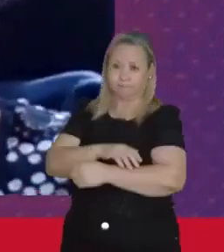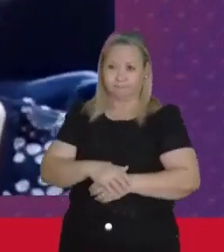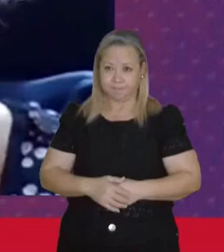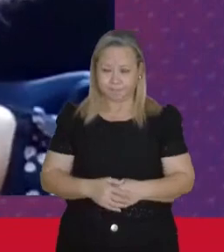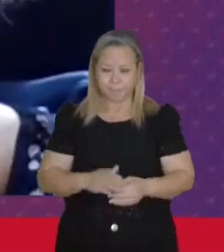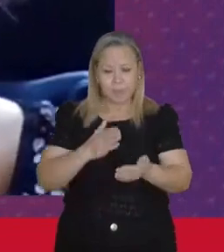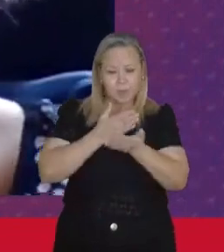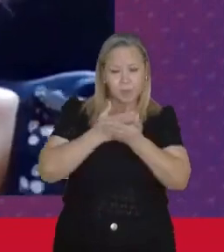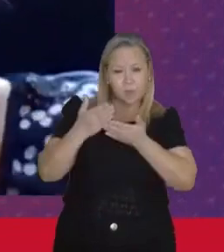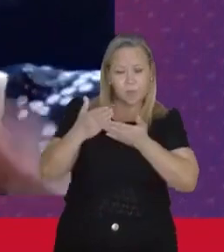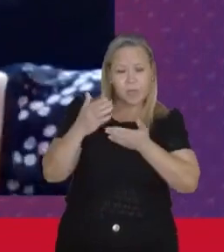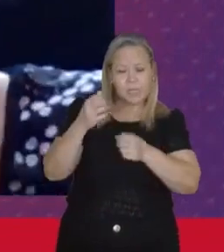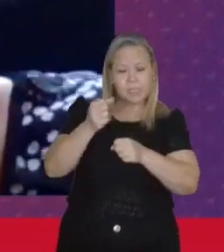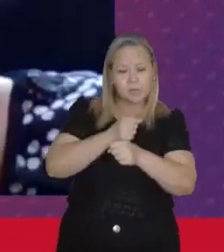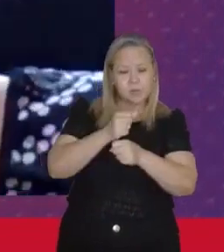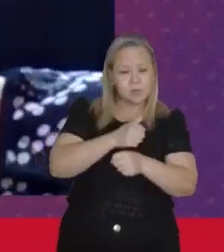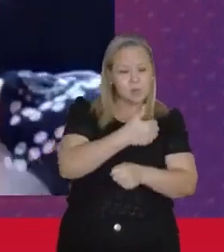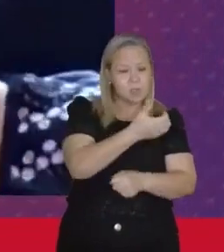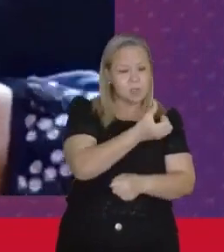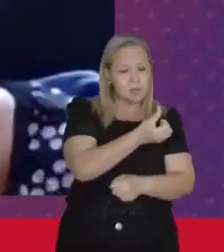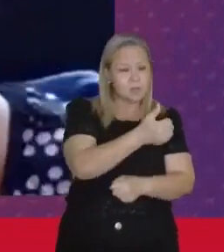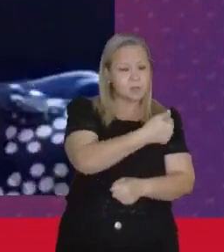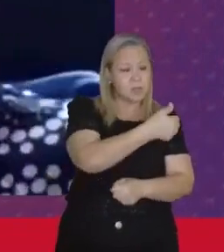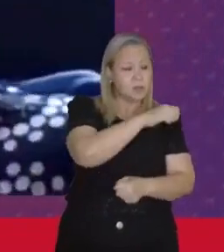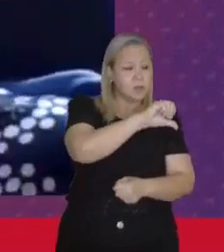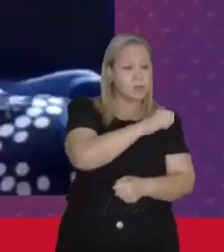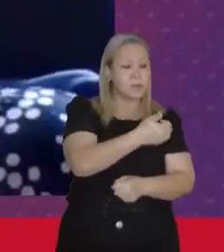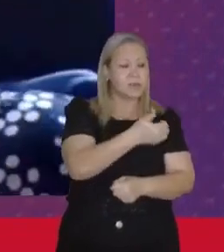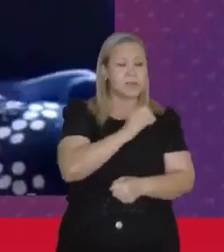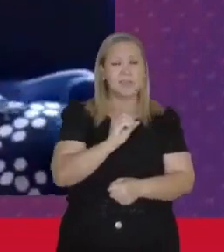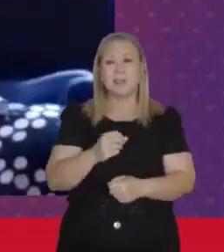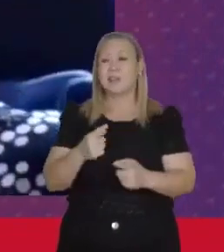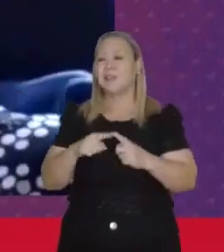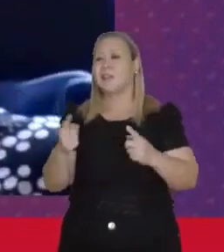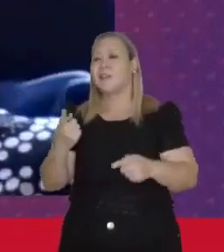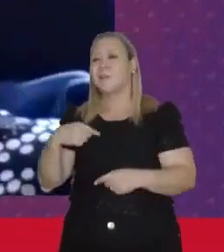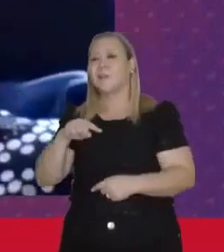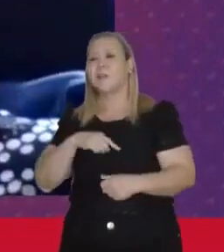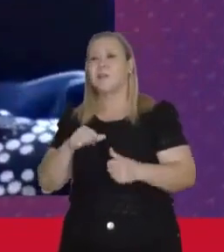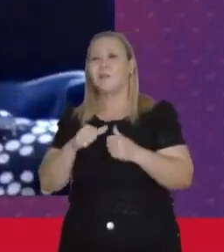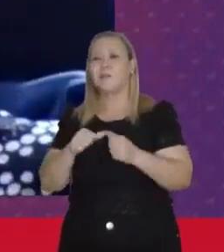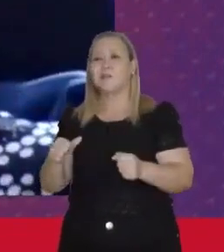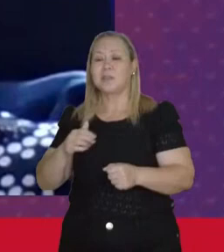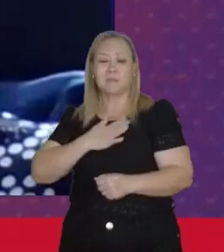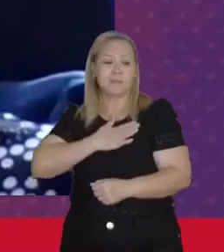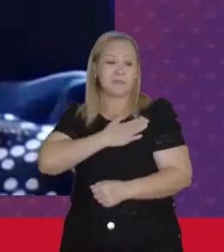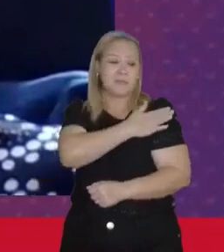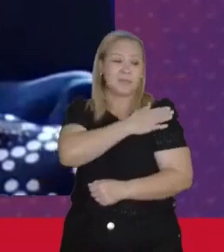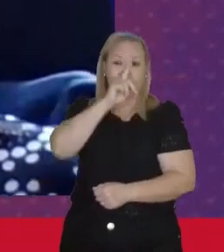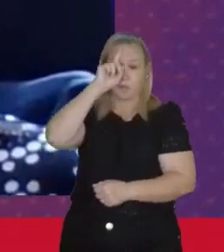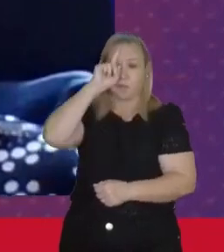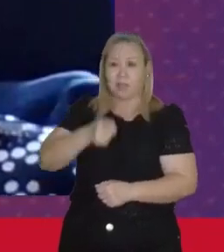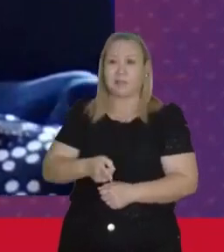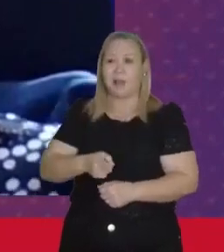que começa nos anos 60, mas nós estávamos em plena ditadura militar aqui.